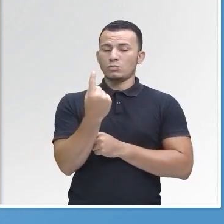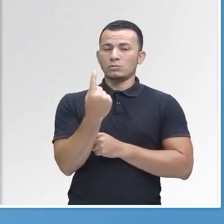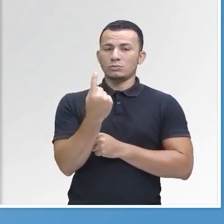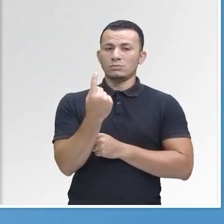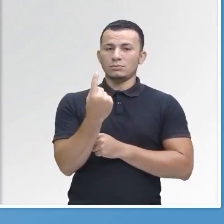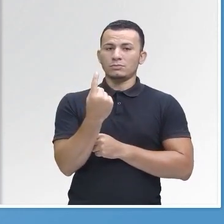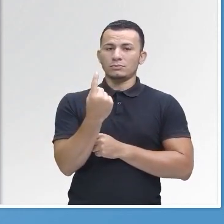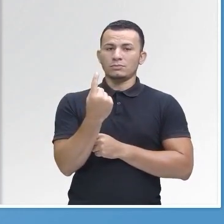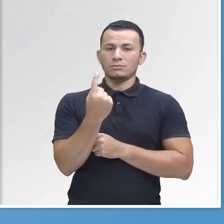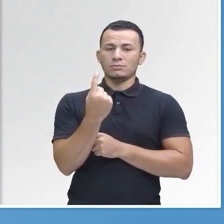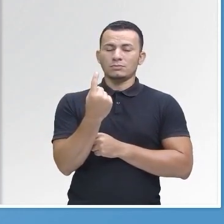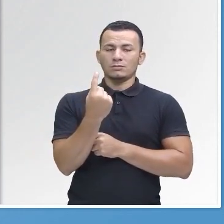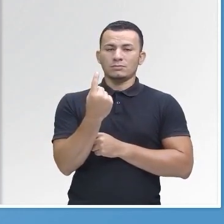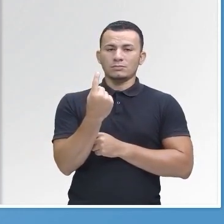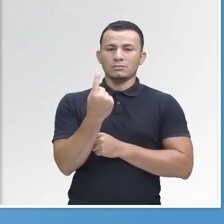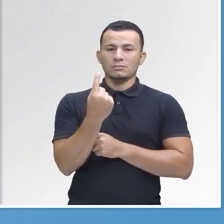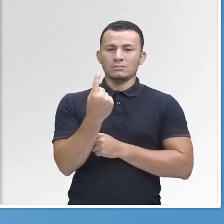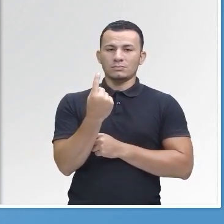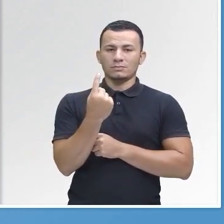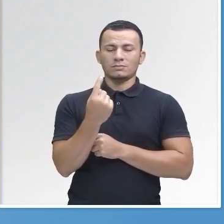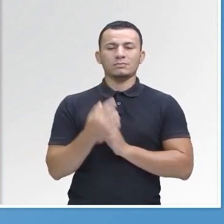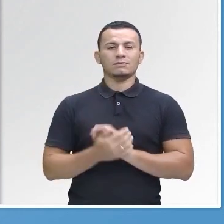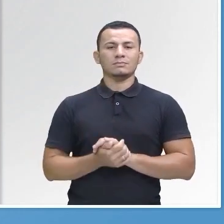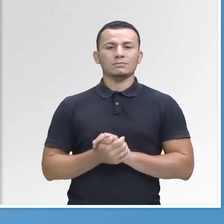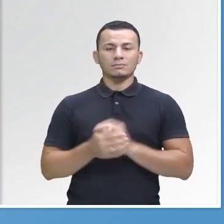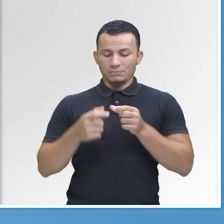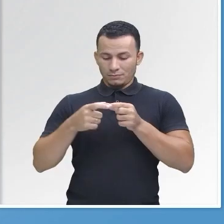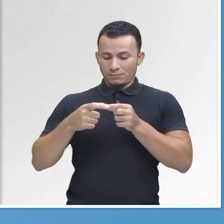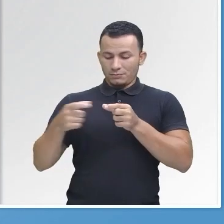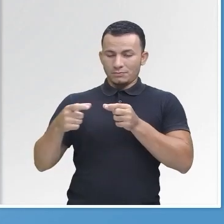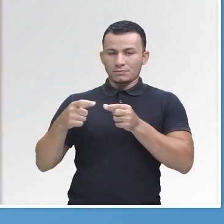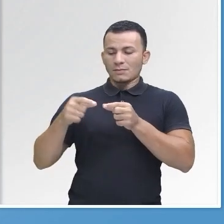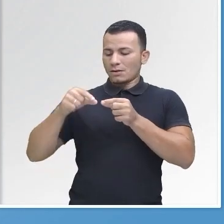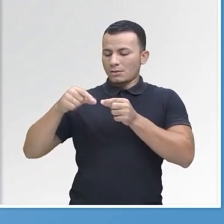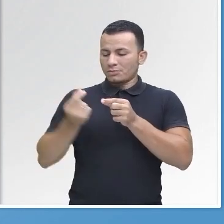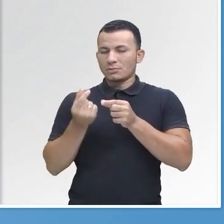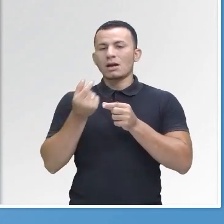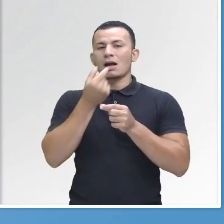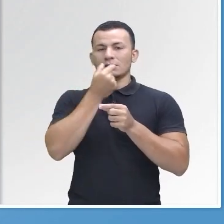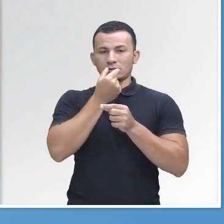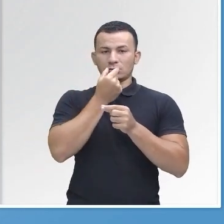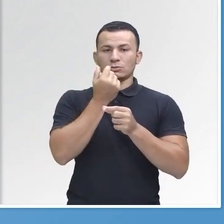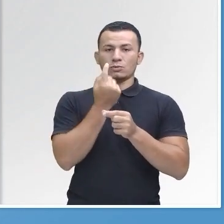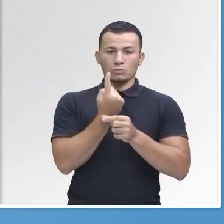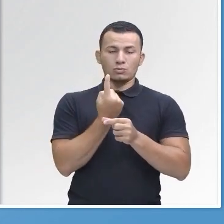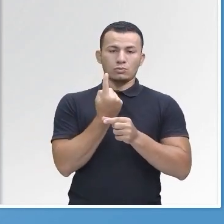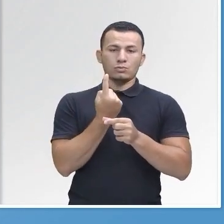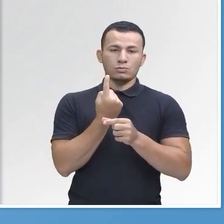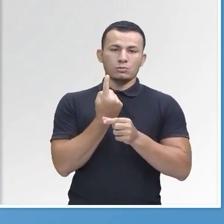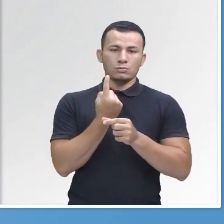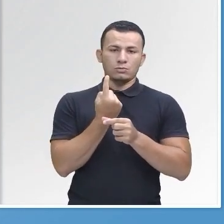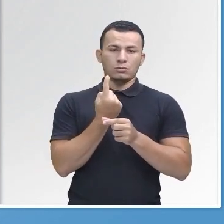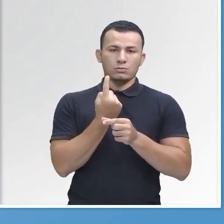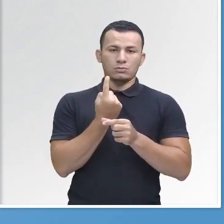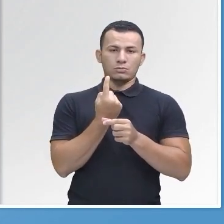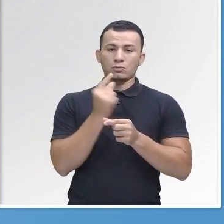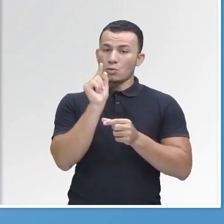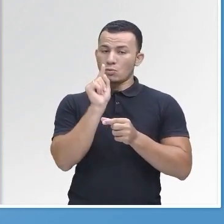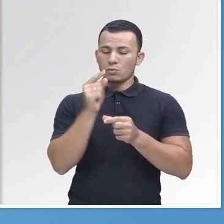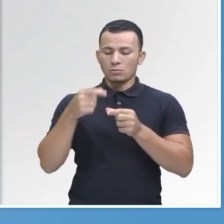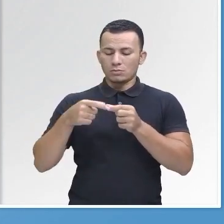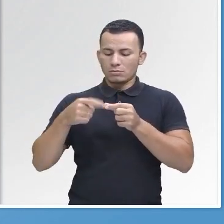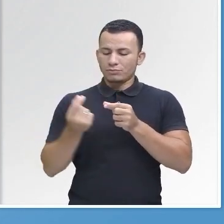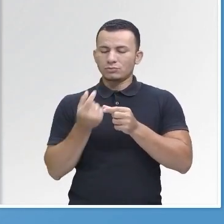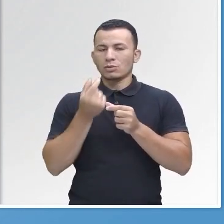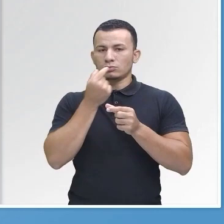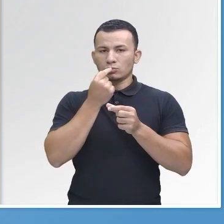Então, tínhamos essa barrinha aqui, ó. E a Diana comeu esse pedaço aqui. Ou seja, ela comeu uma parte das